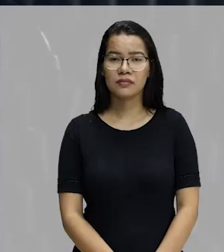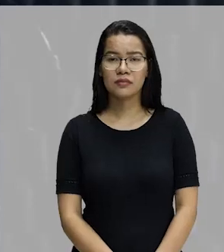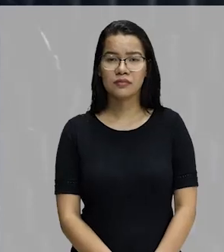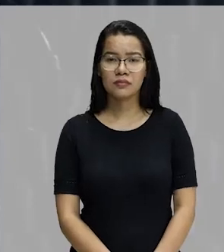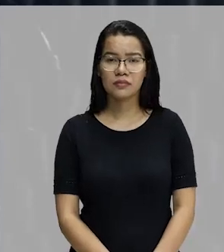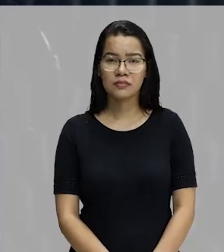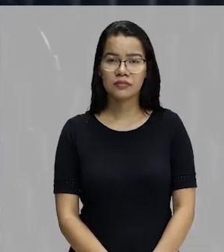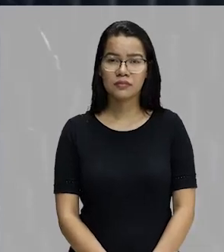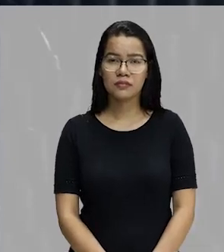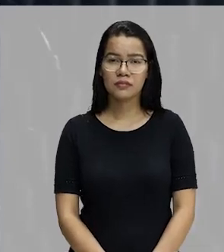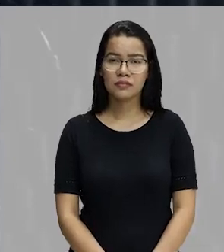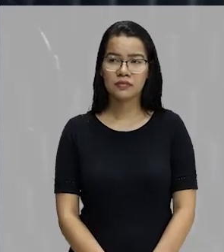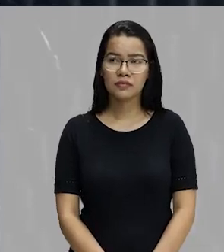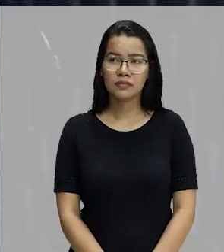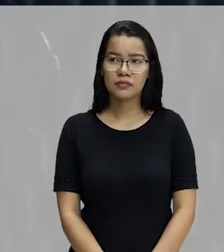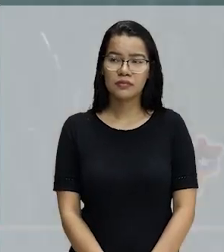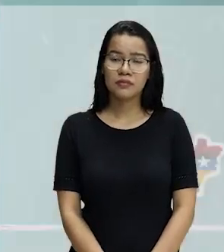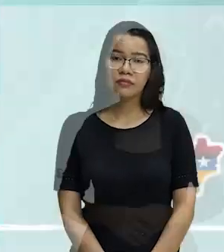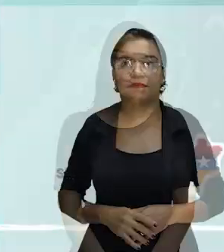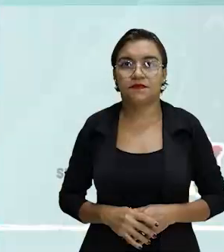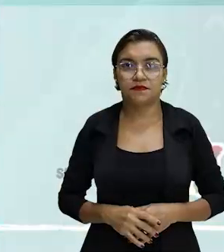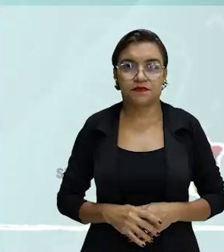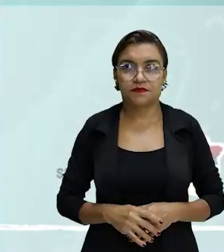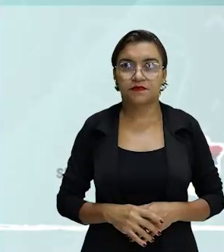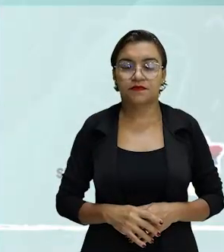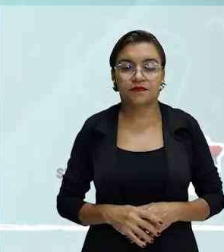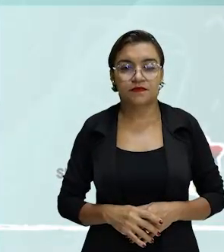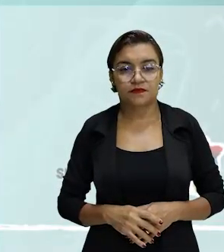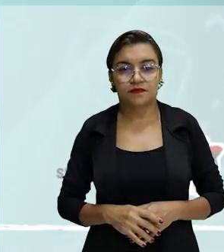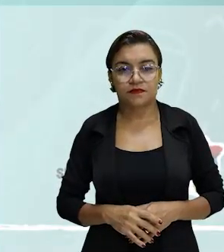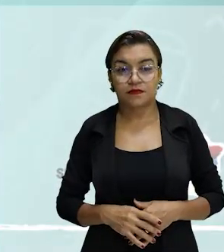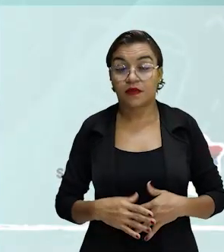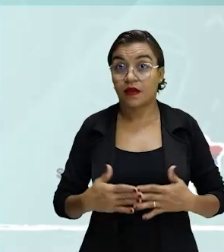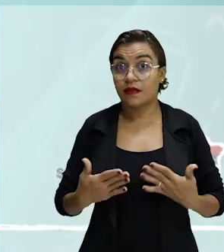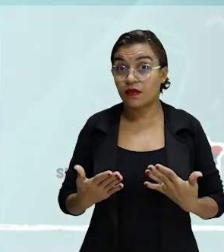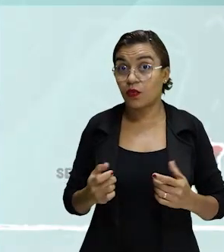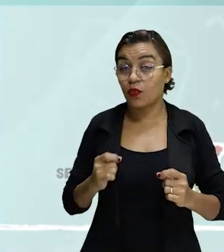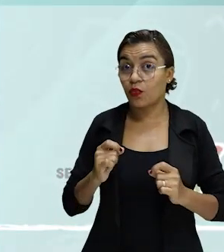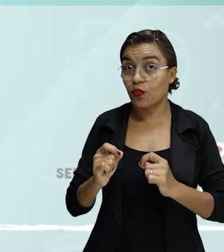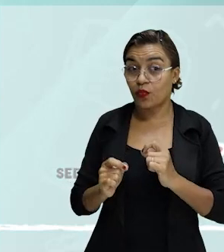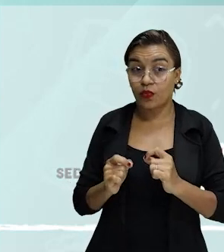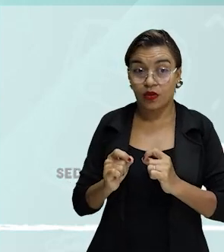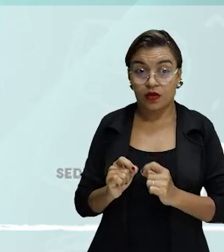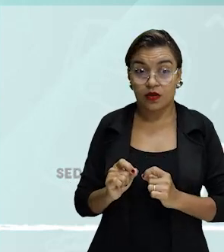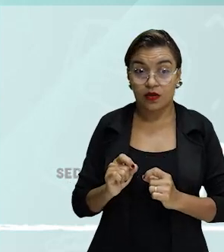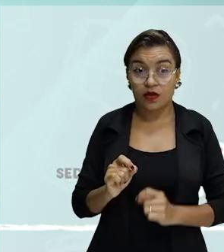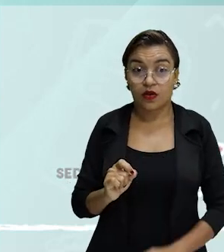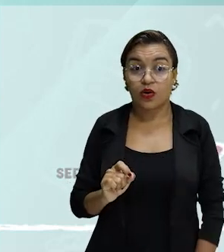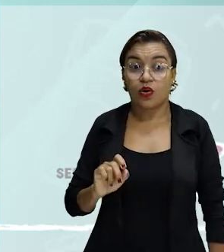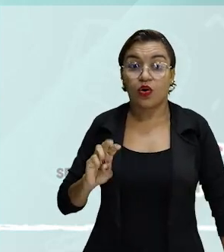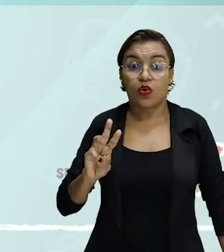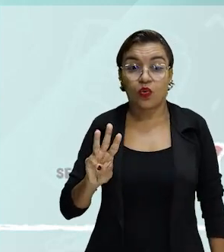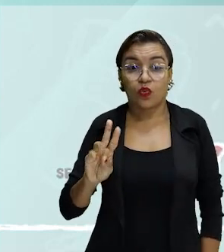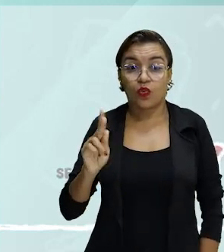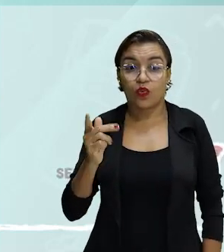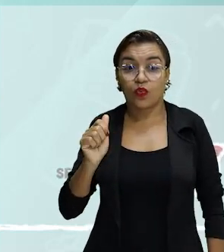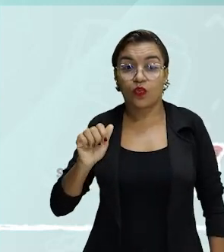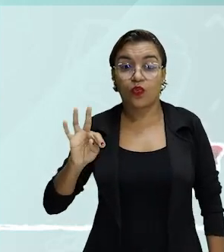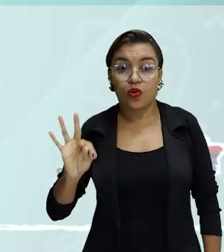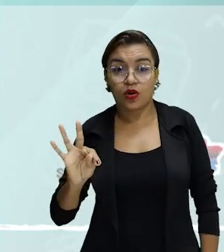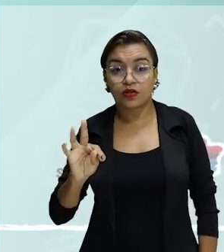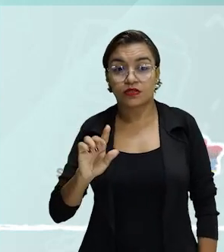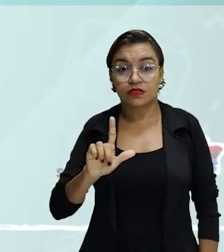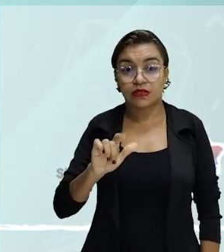você fez isso? Ou por que você fez isso? E essa construção what, like, nós vamos usar para tentar